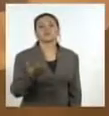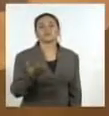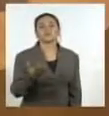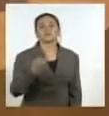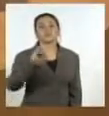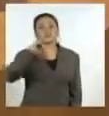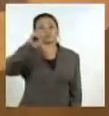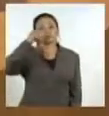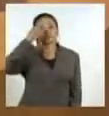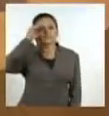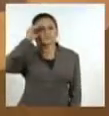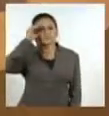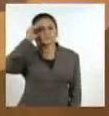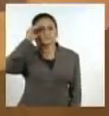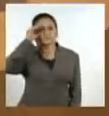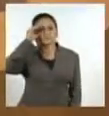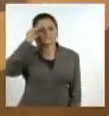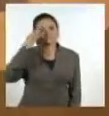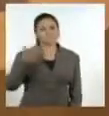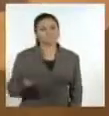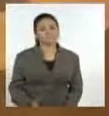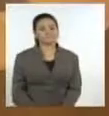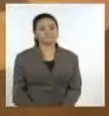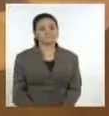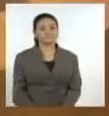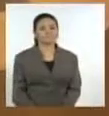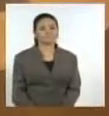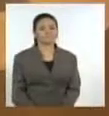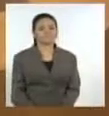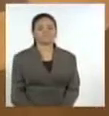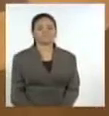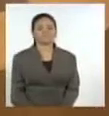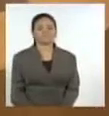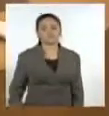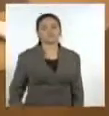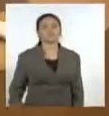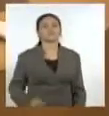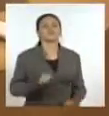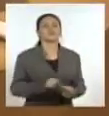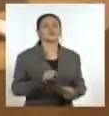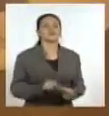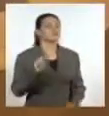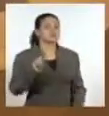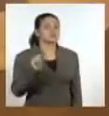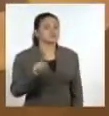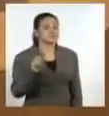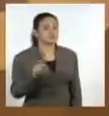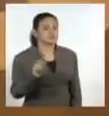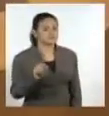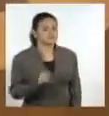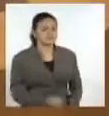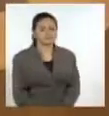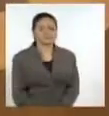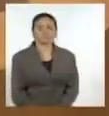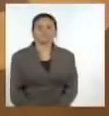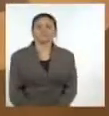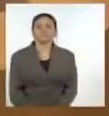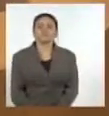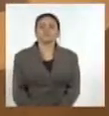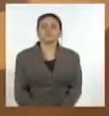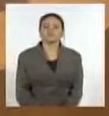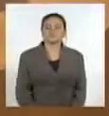Cabo Campos, AI-5, ato institucional número 5, disse: